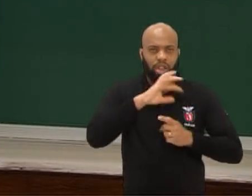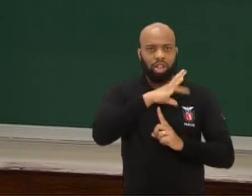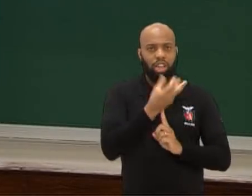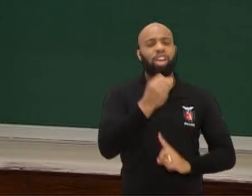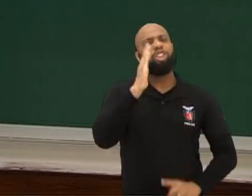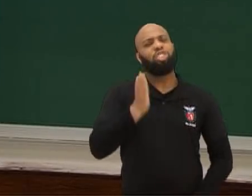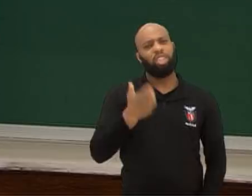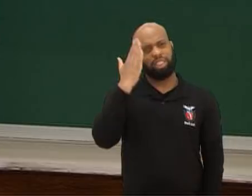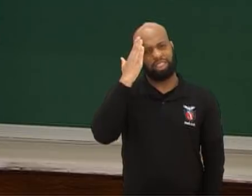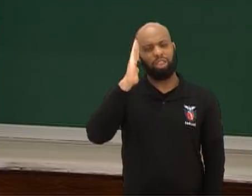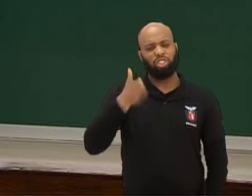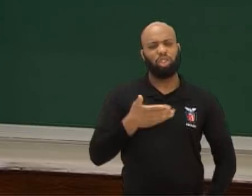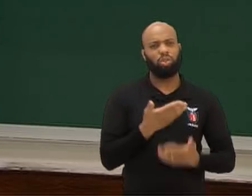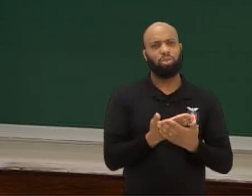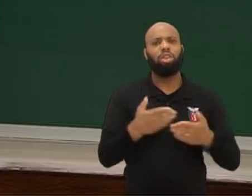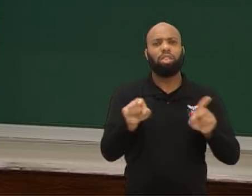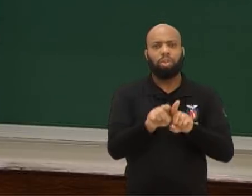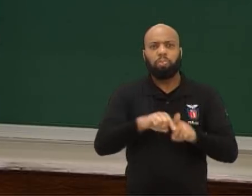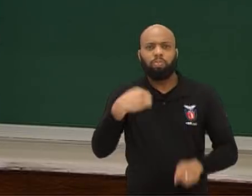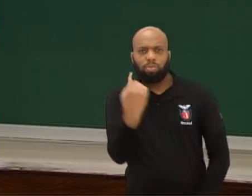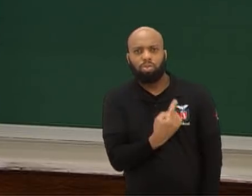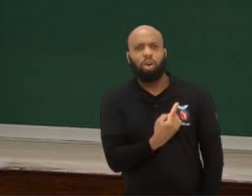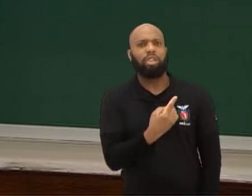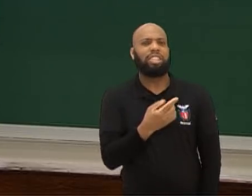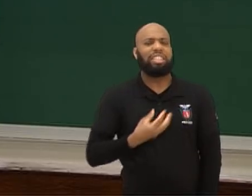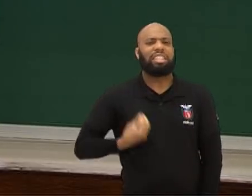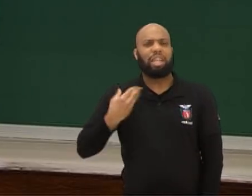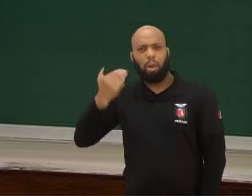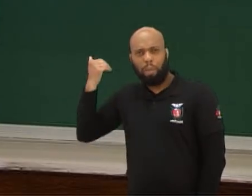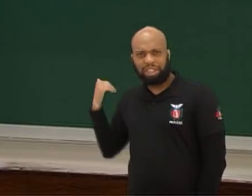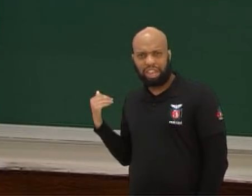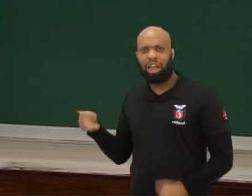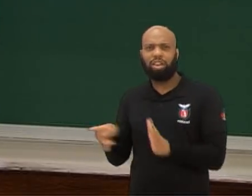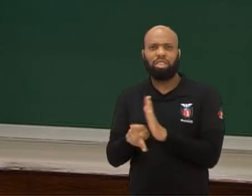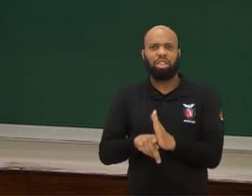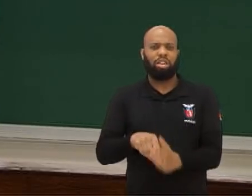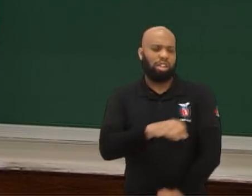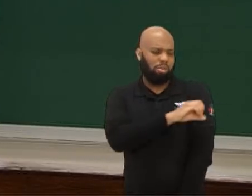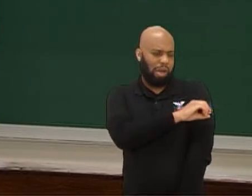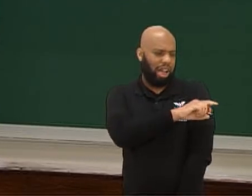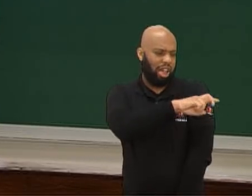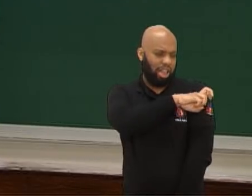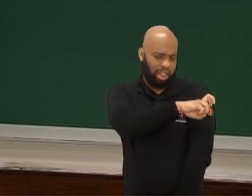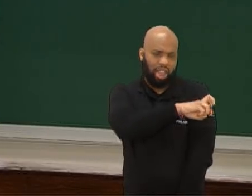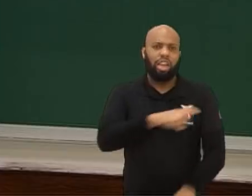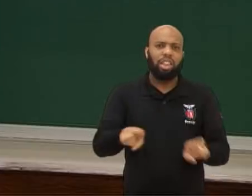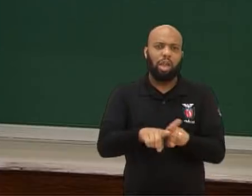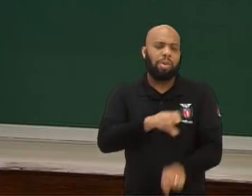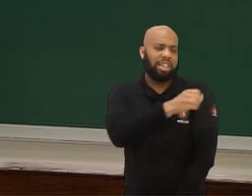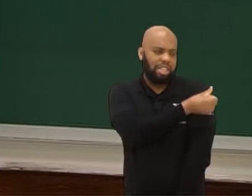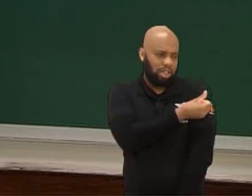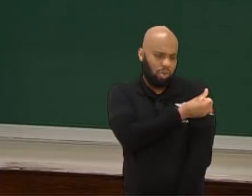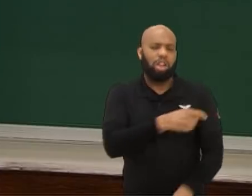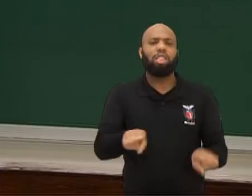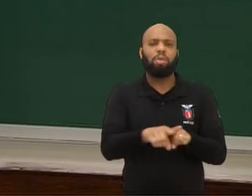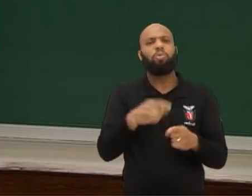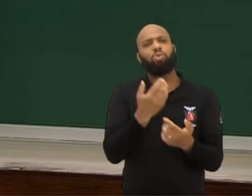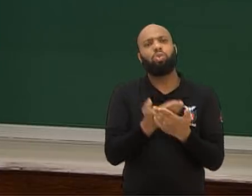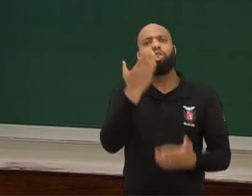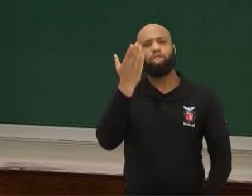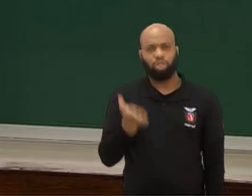muito tempo, desde que a gente estava na primeira fase do fundamental e desde o 6º ano, já na segunda fase também,